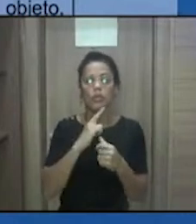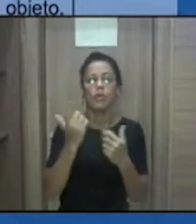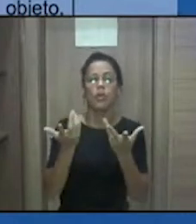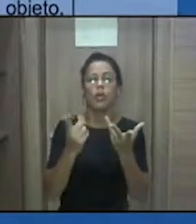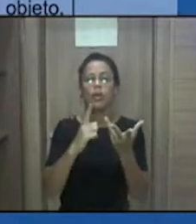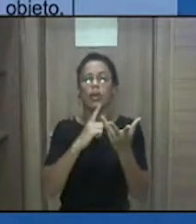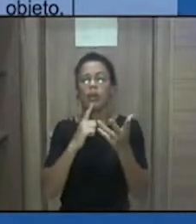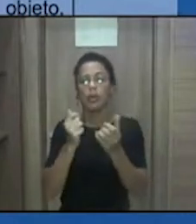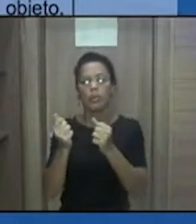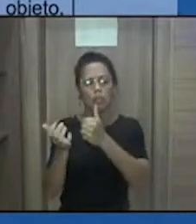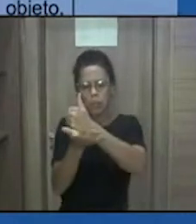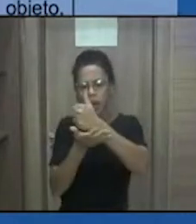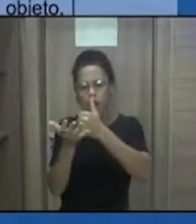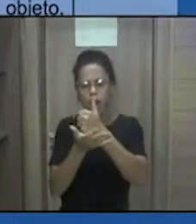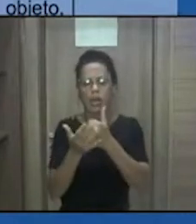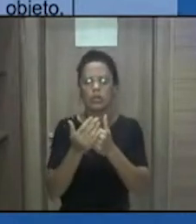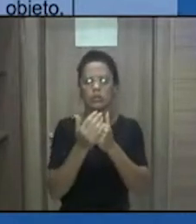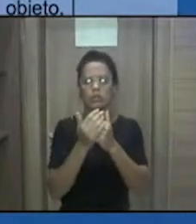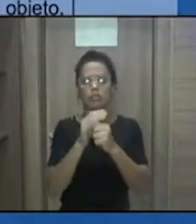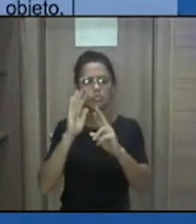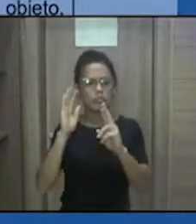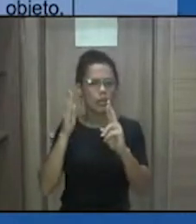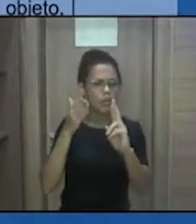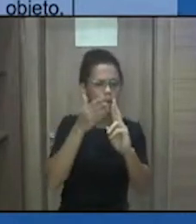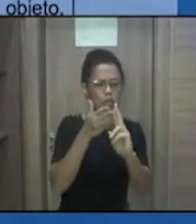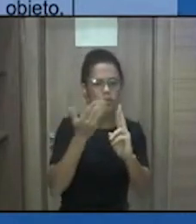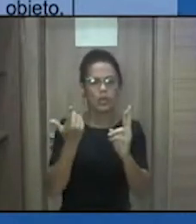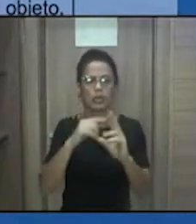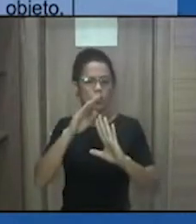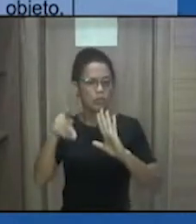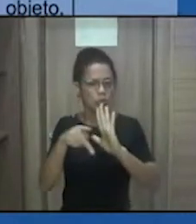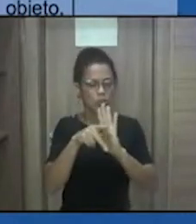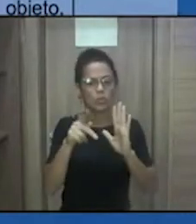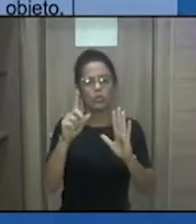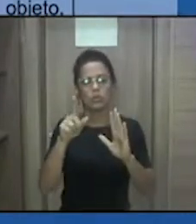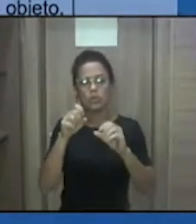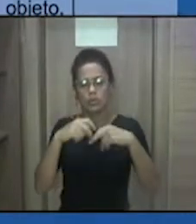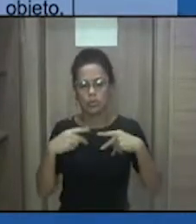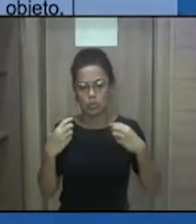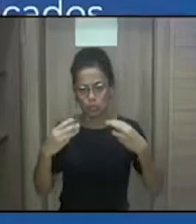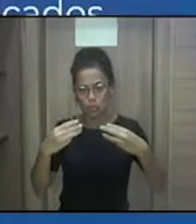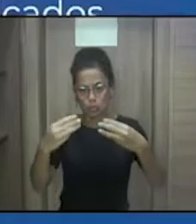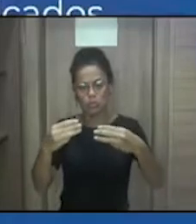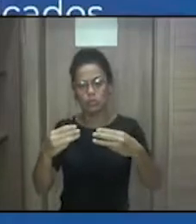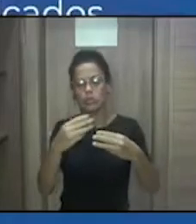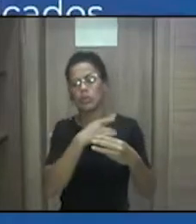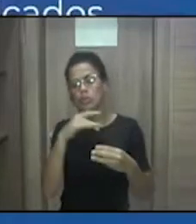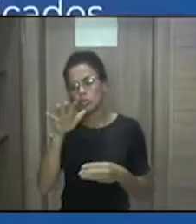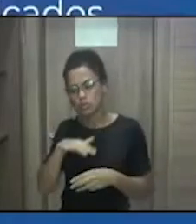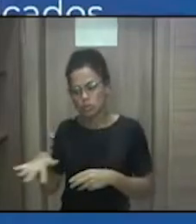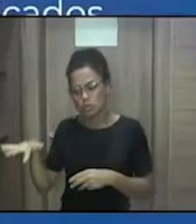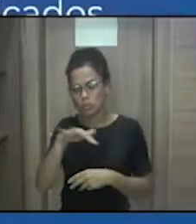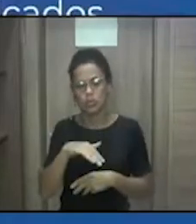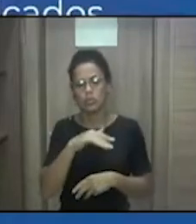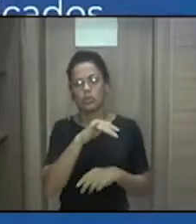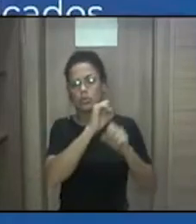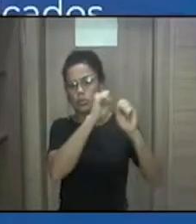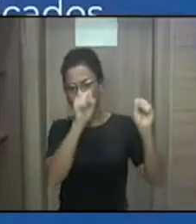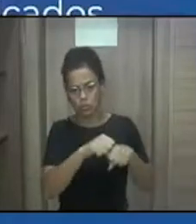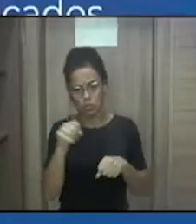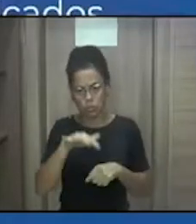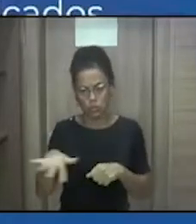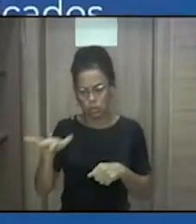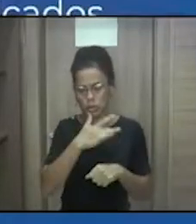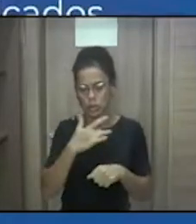análise baseado aí, no referencial dos componentes do sistema de saúde de Sousa e Bahia. E o estudo com